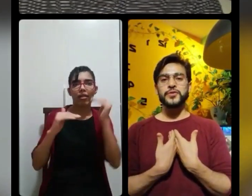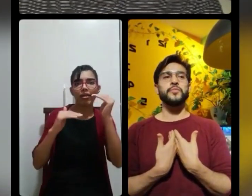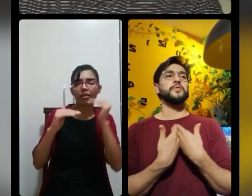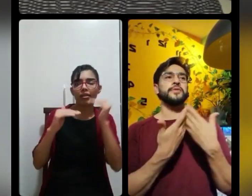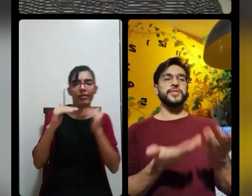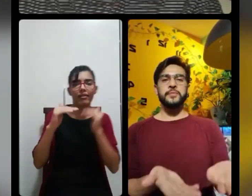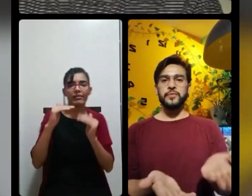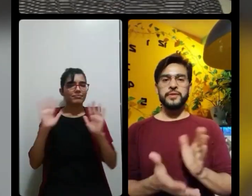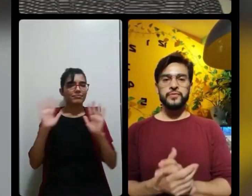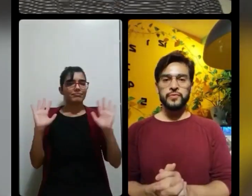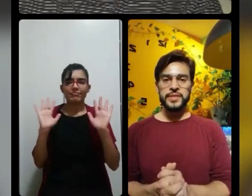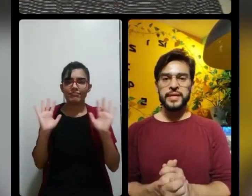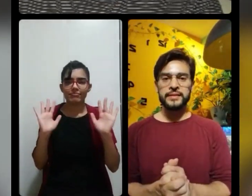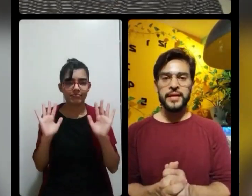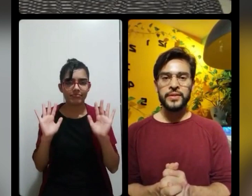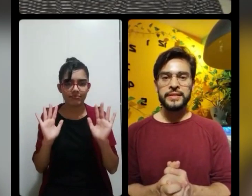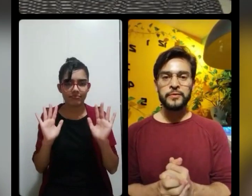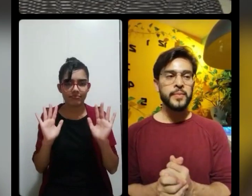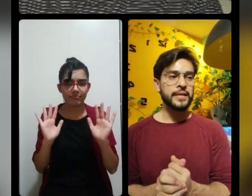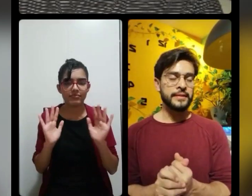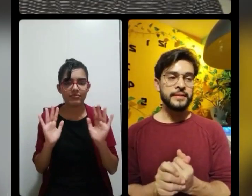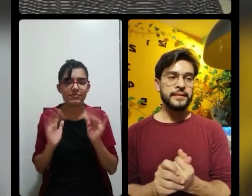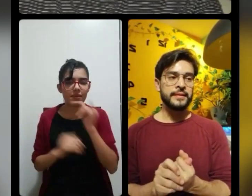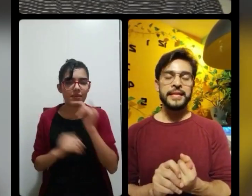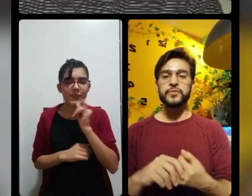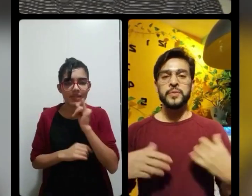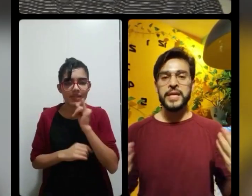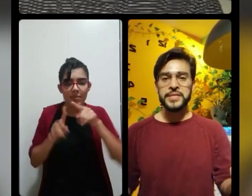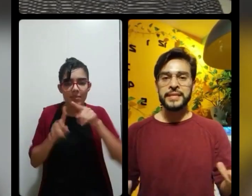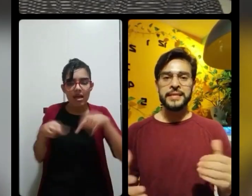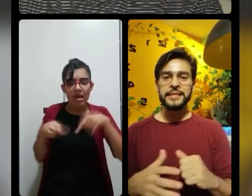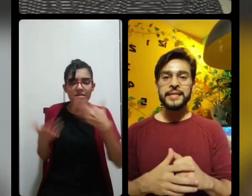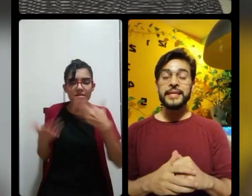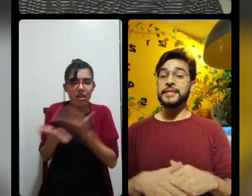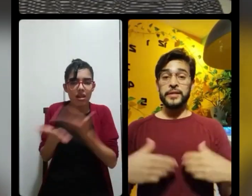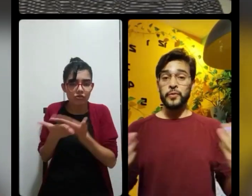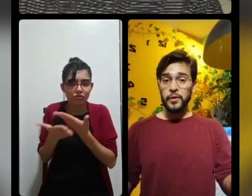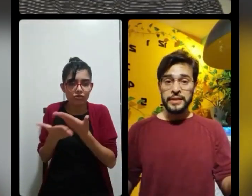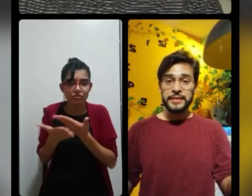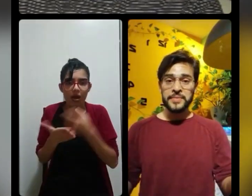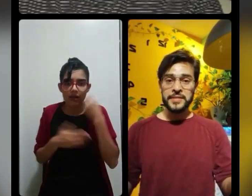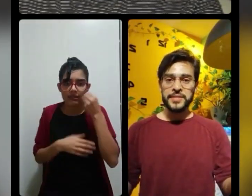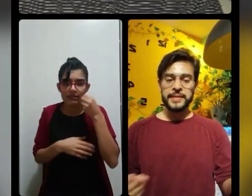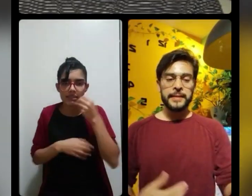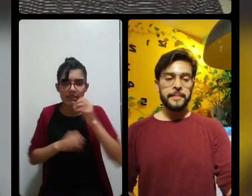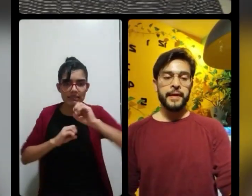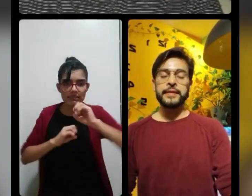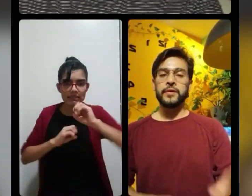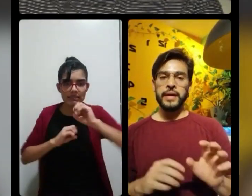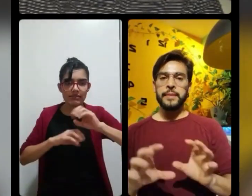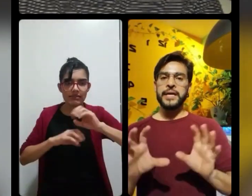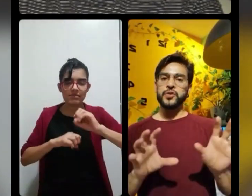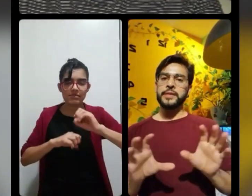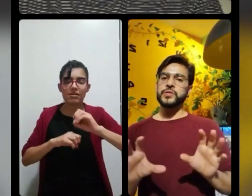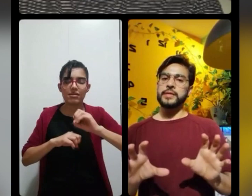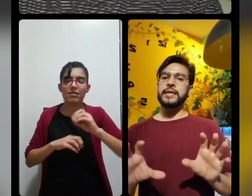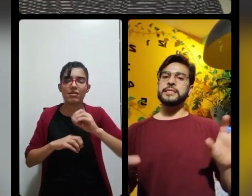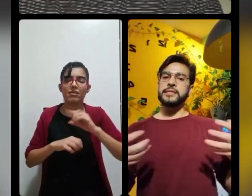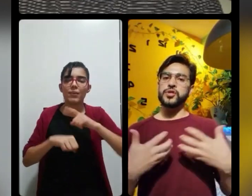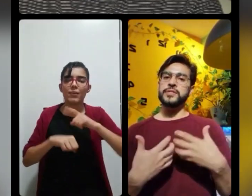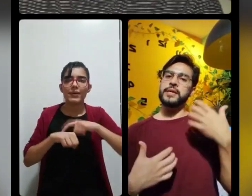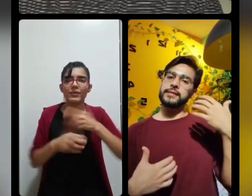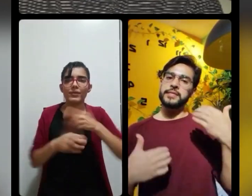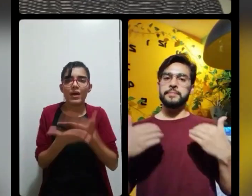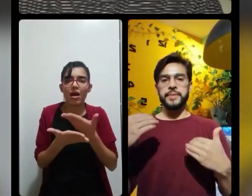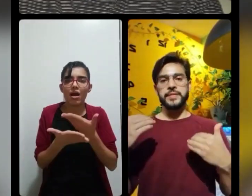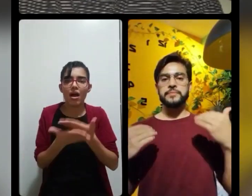o que acontece comigo, por exemplo, quando eu estou numa sala de aula de literatura brasileira, dando aula em Libras, né? Então, é mais ou menos tentar